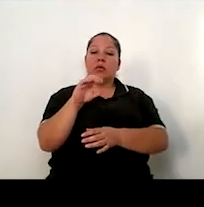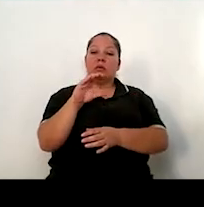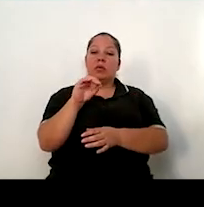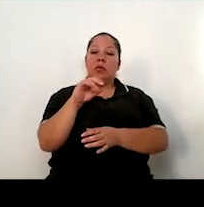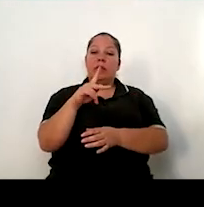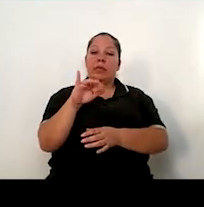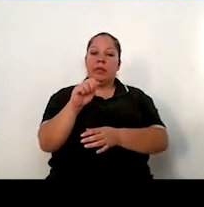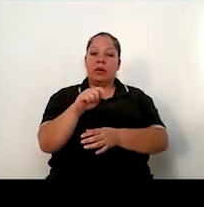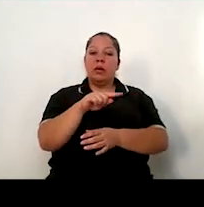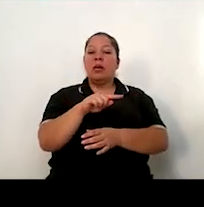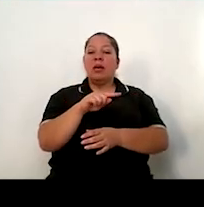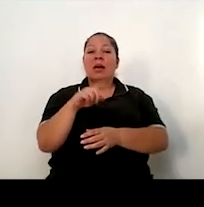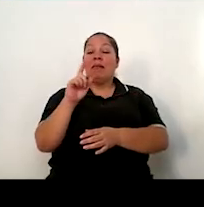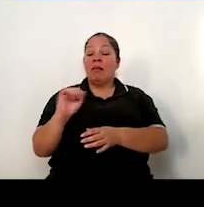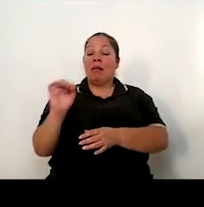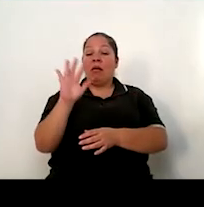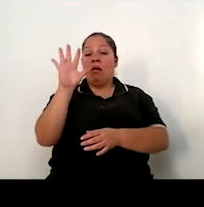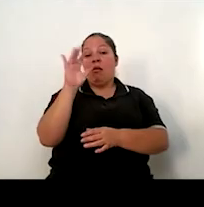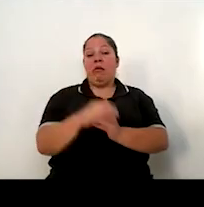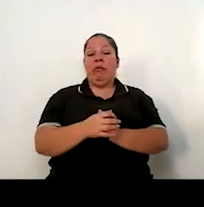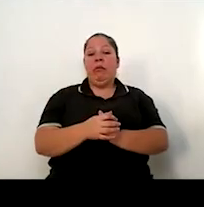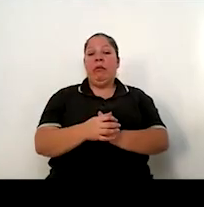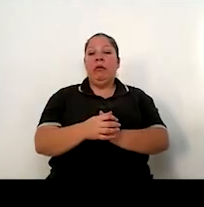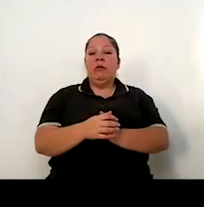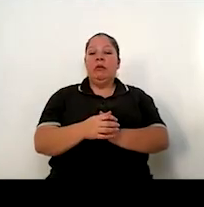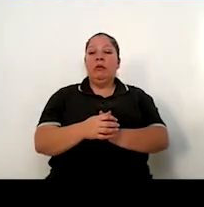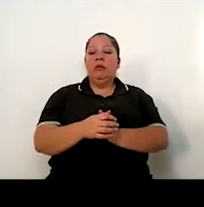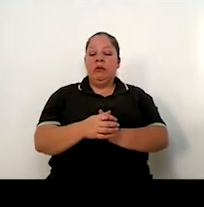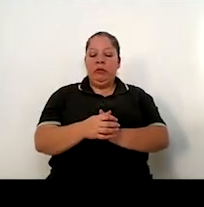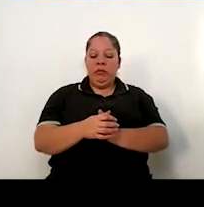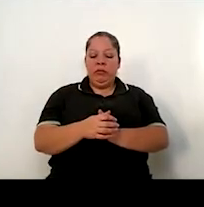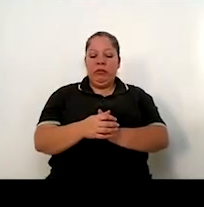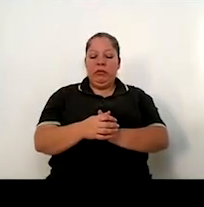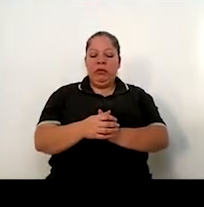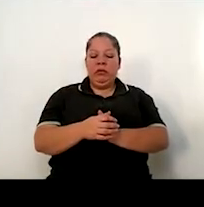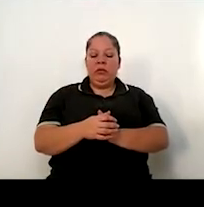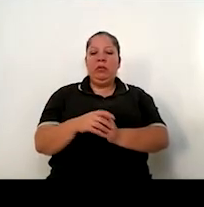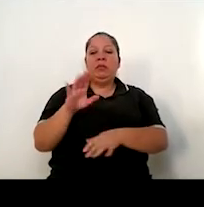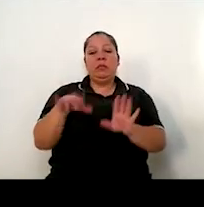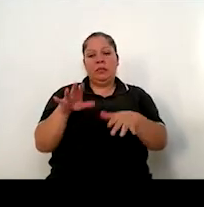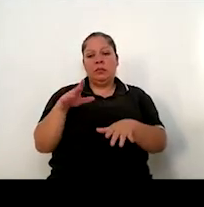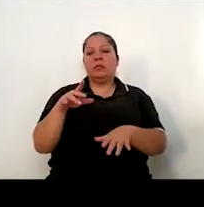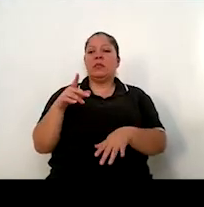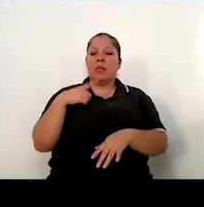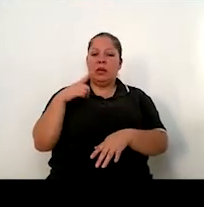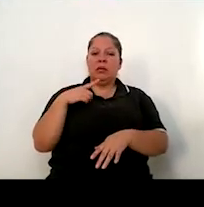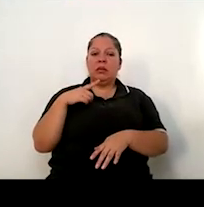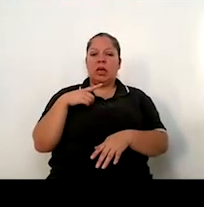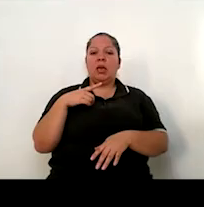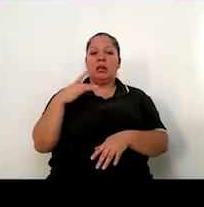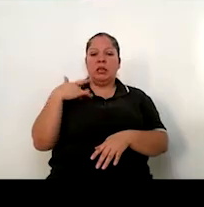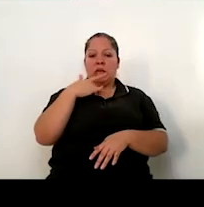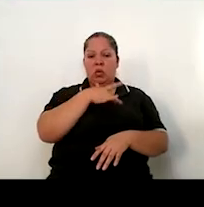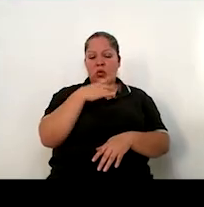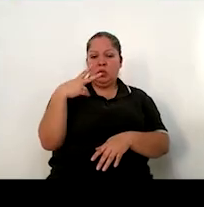anos por ser um exame caro, tá? Geralmente na rede privada e tal, a gente prefere fazer o